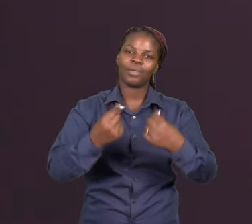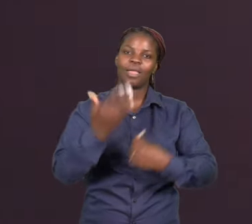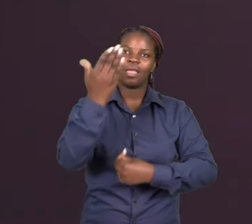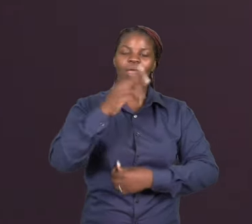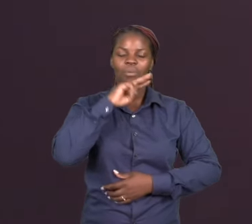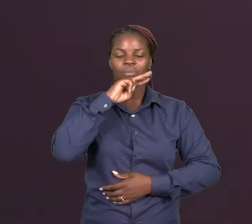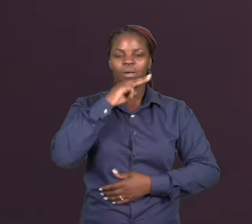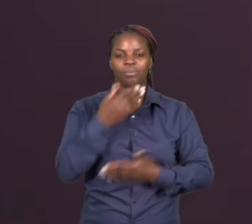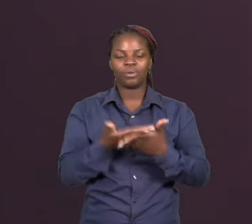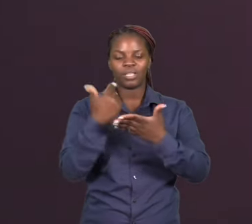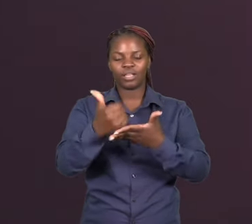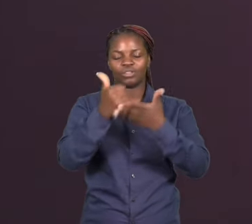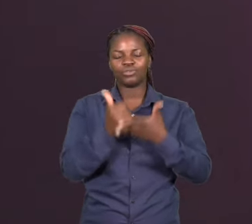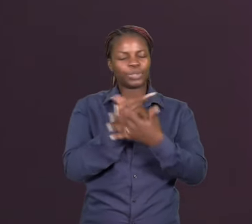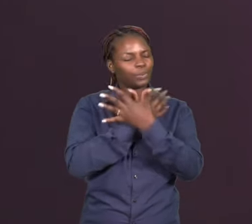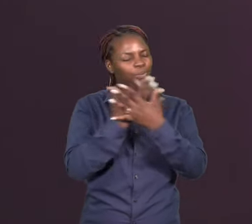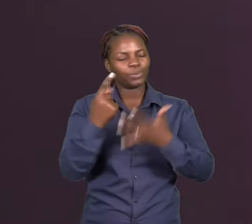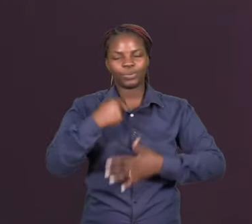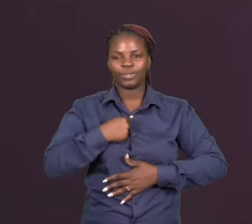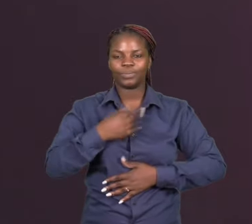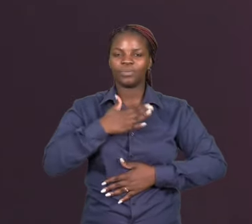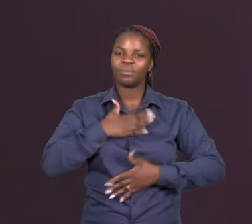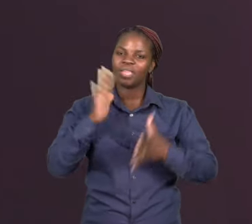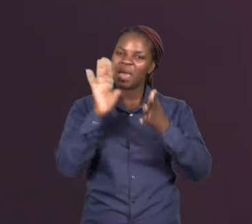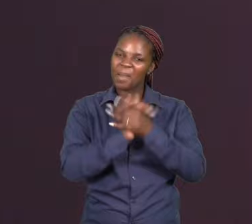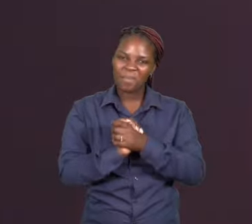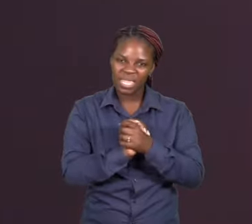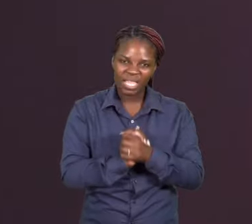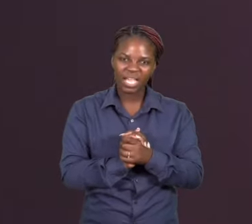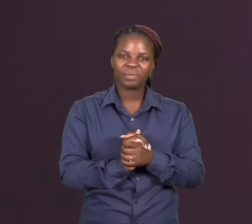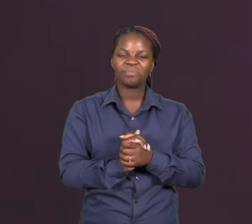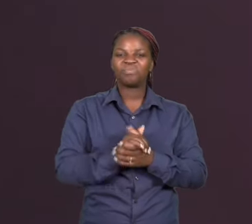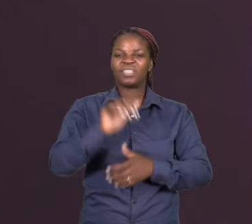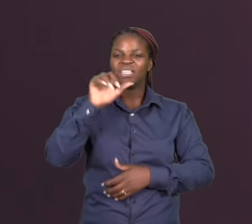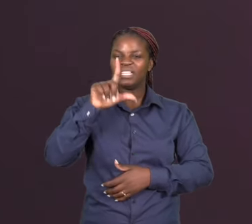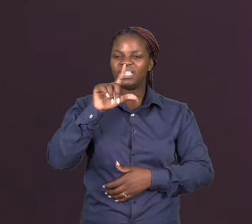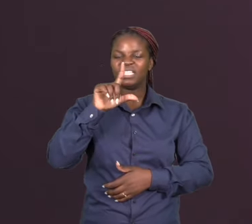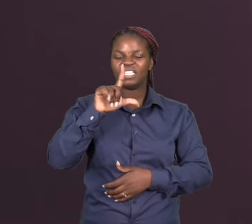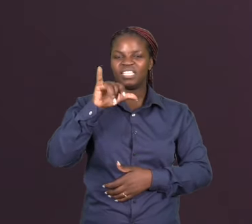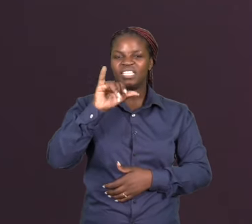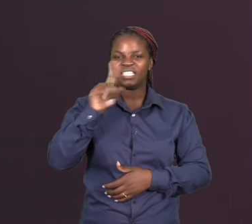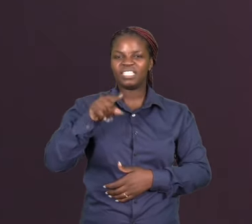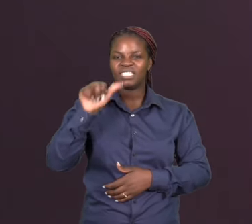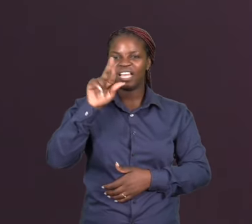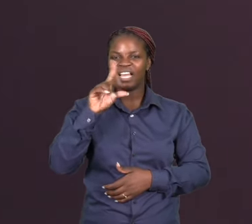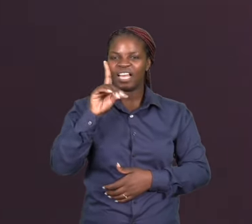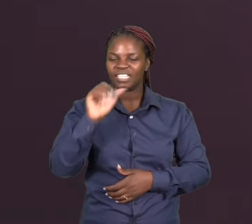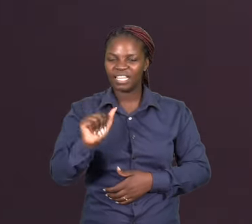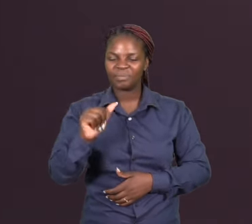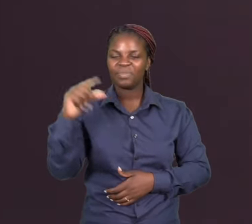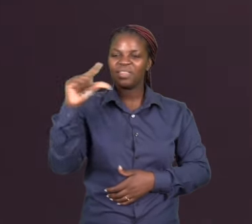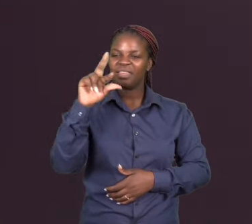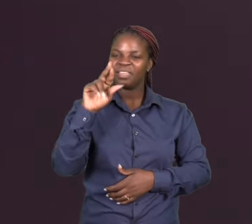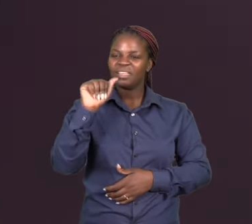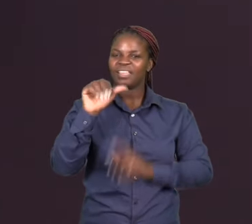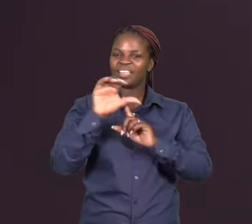voar minha amiga rate Brito EUR minha sa carada Paloma Sam Maria E tantas